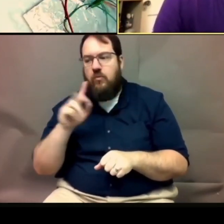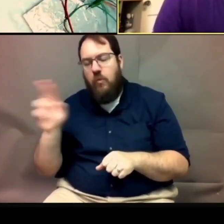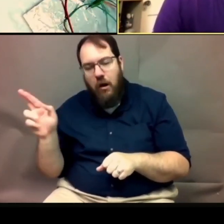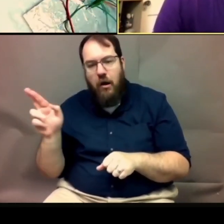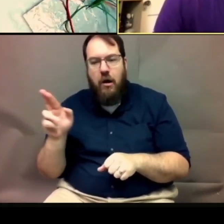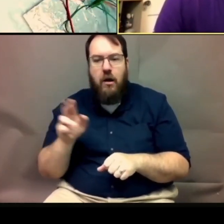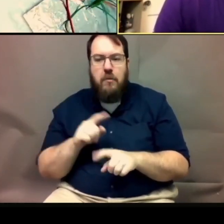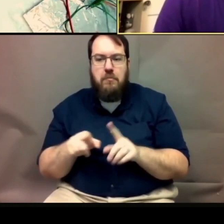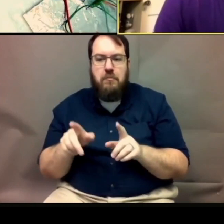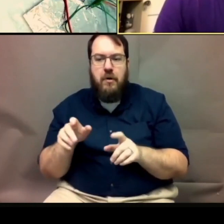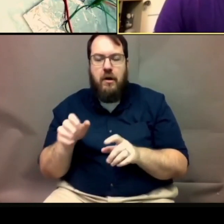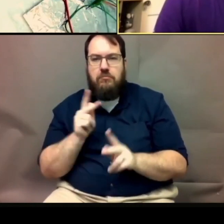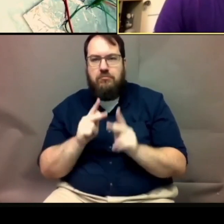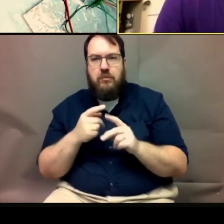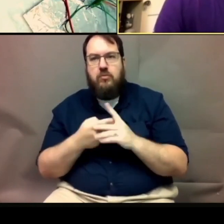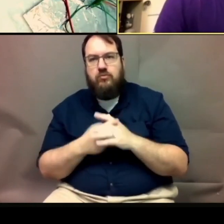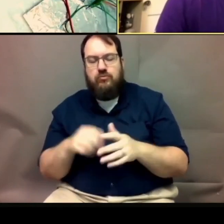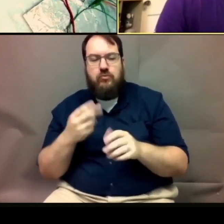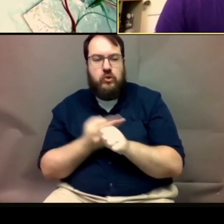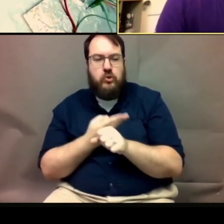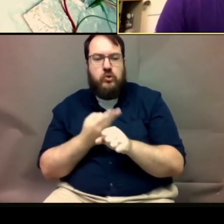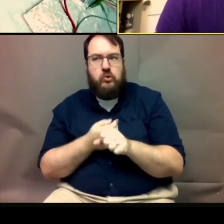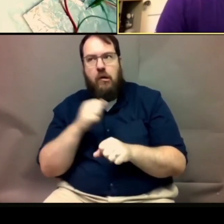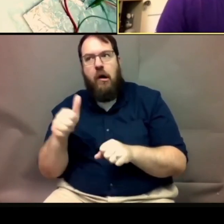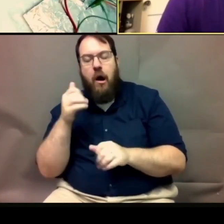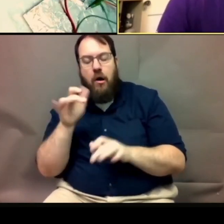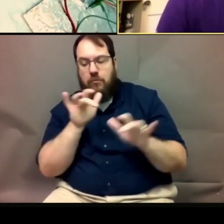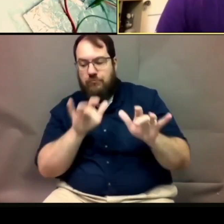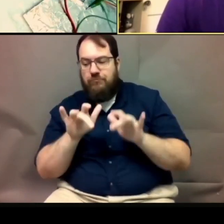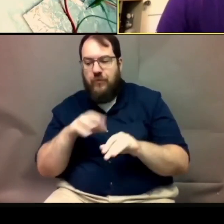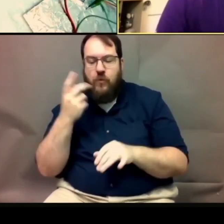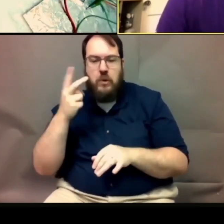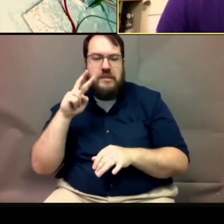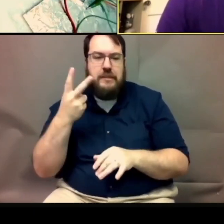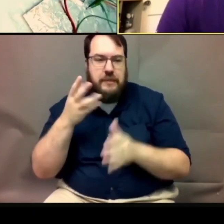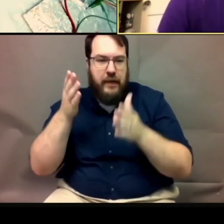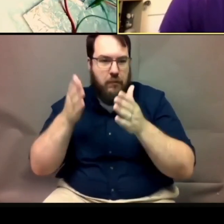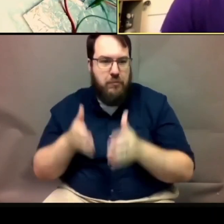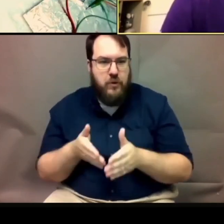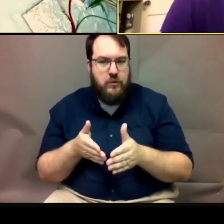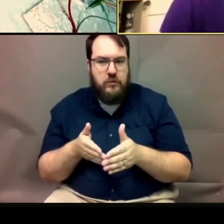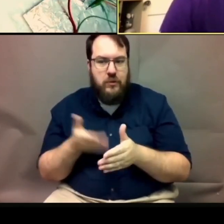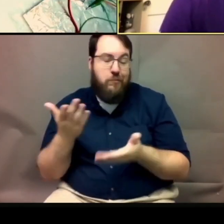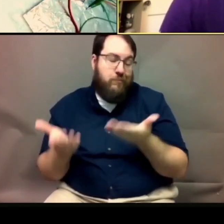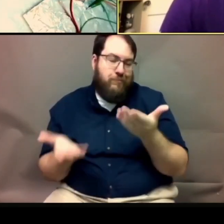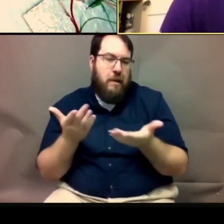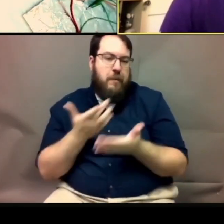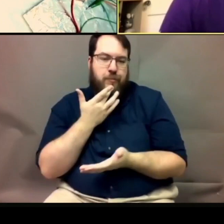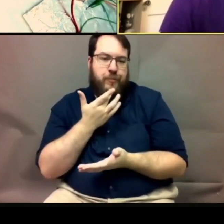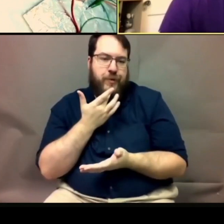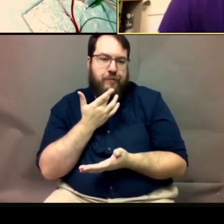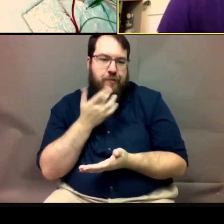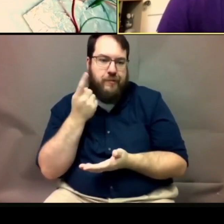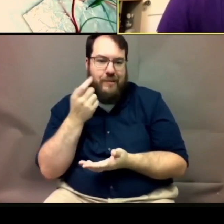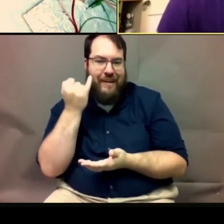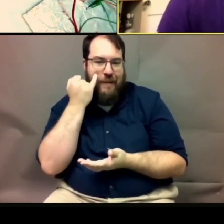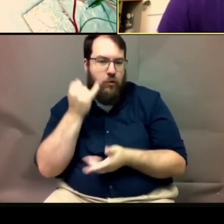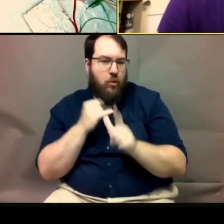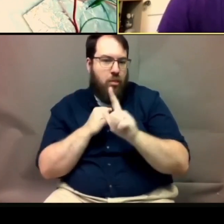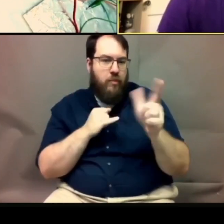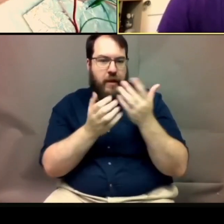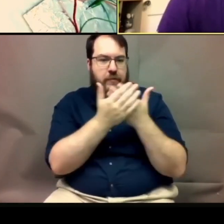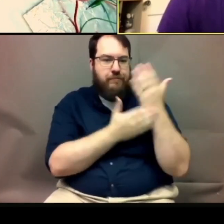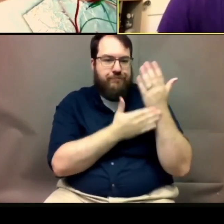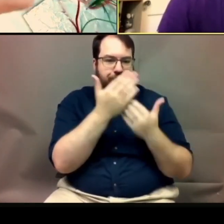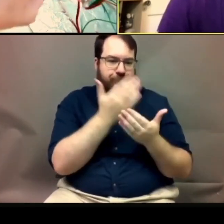certas, vão usar as setas, mas aí as pessoas começam a usar outras teclas para um novo jogador ou também por